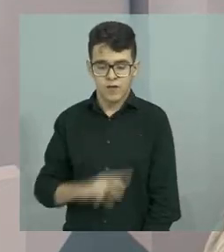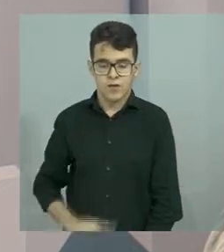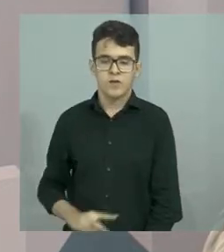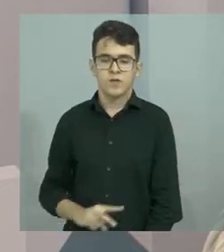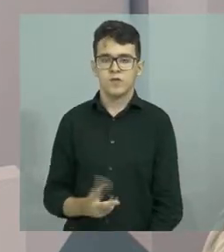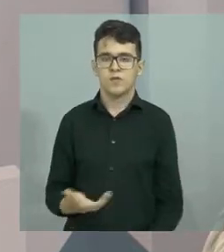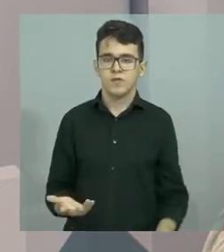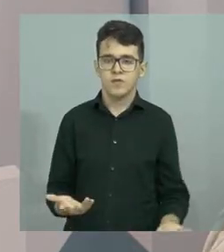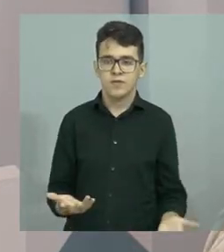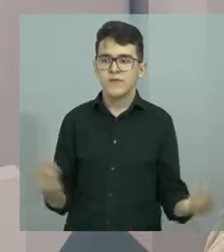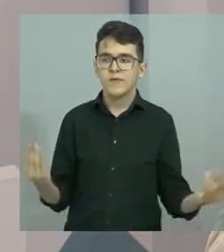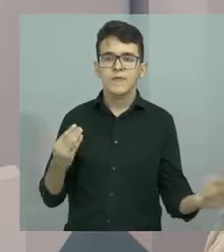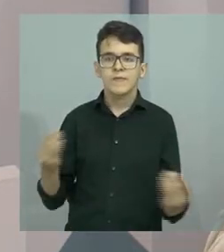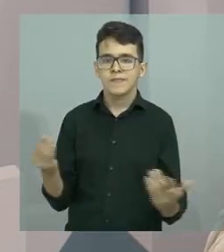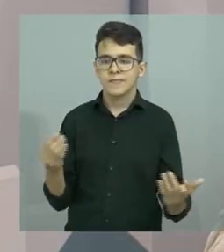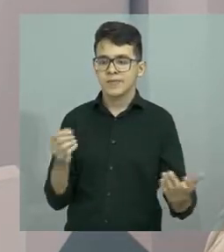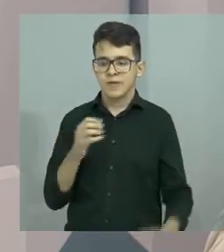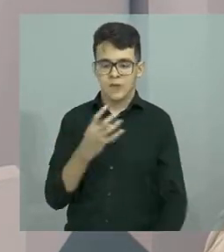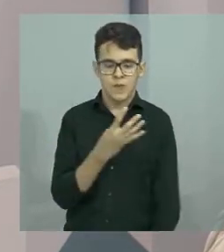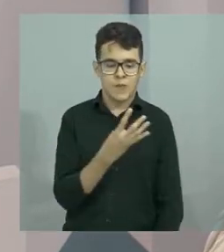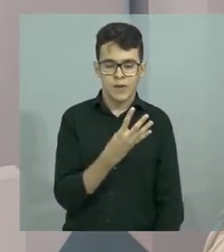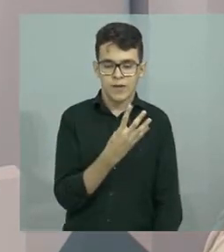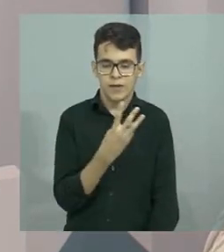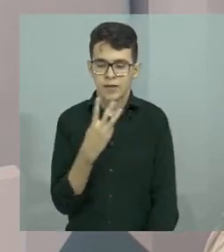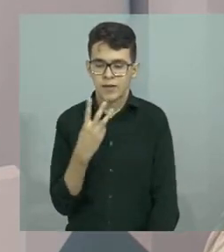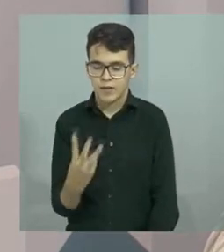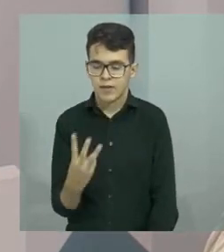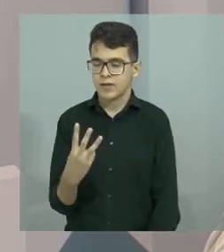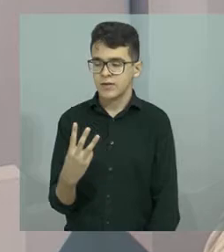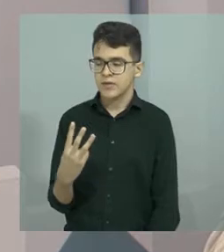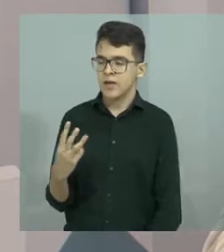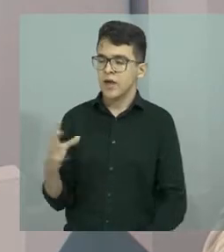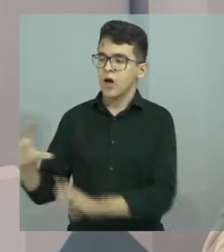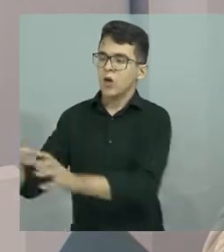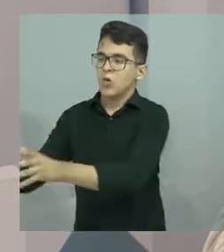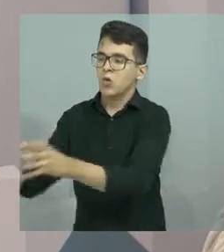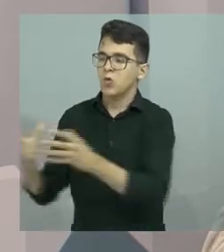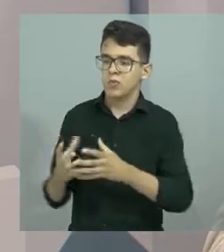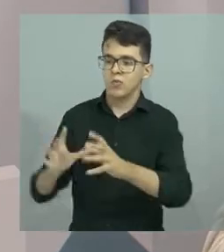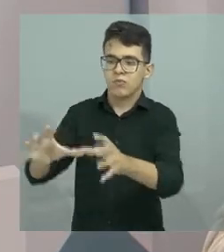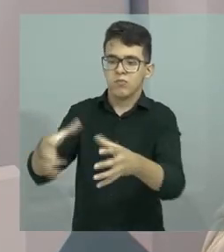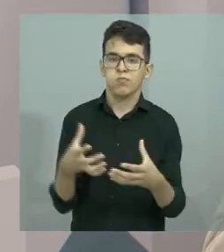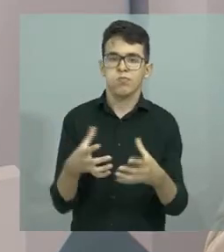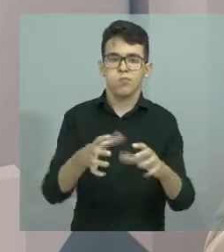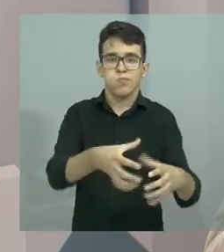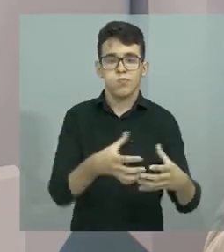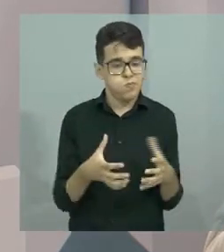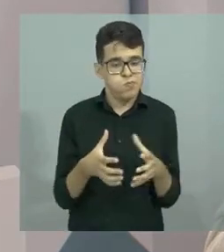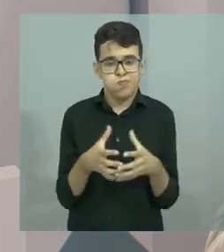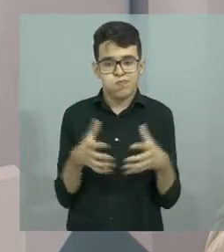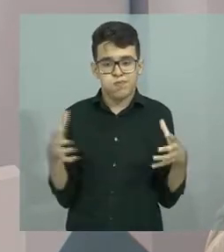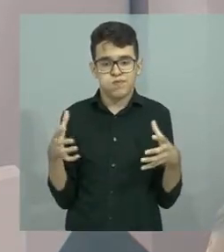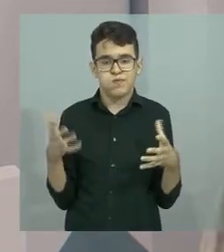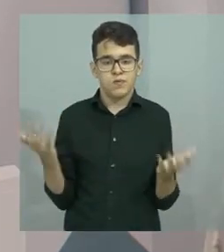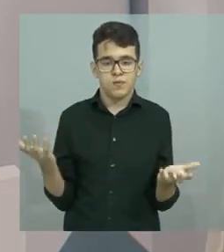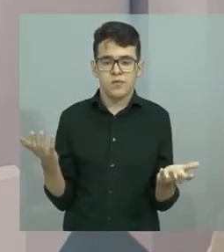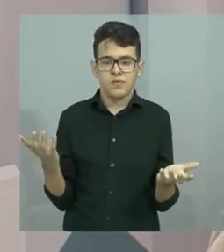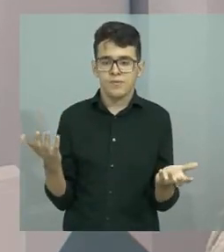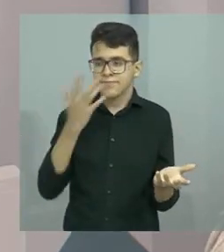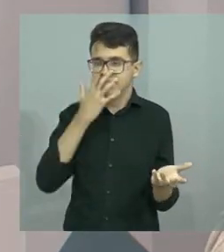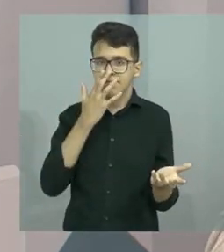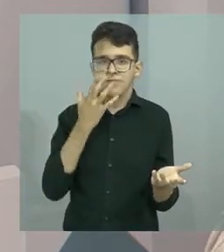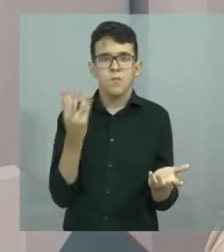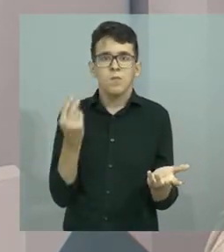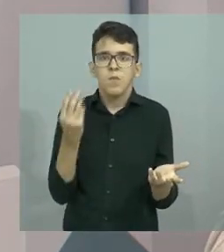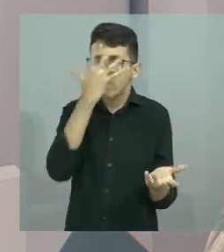15 vereadores. Então, ficaria talvez pouco produtivo, não é? Muitos, você ter uma participação em cada